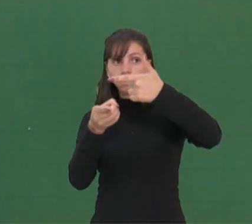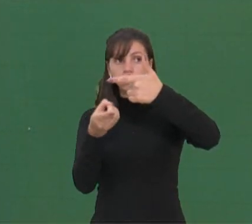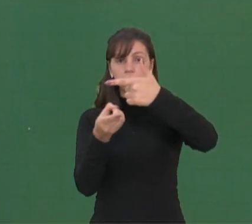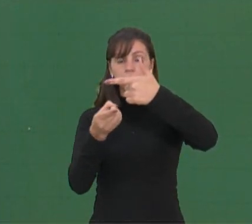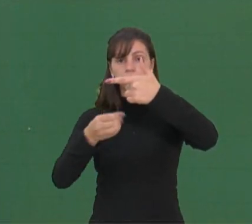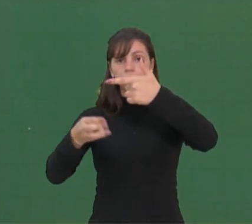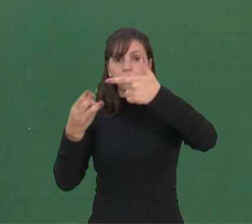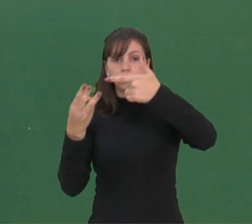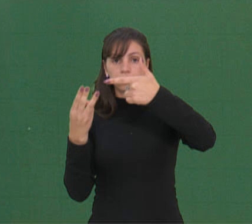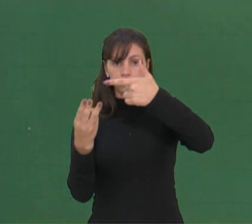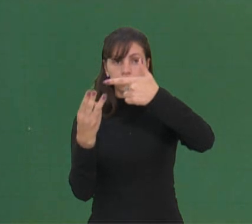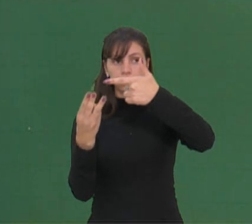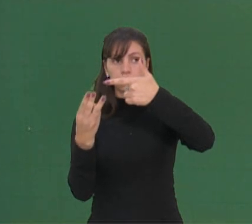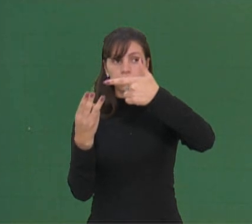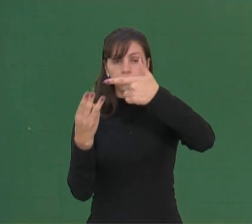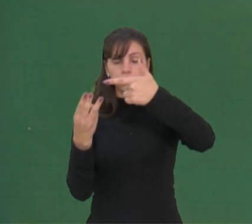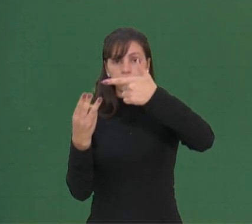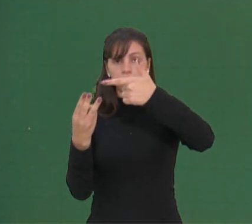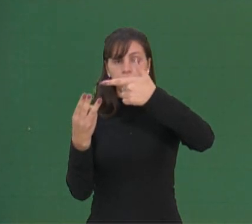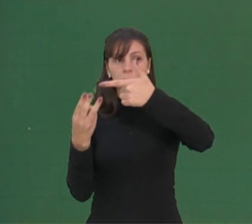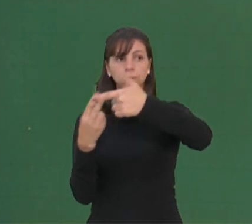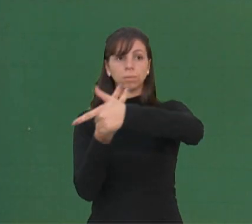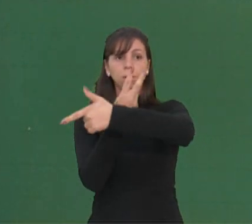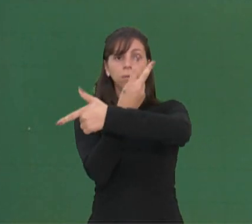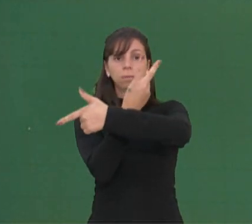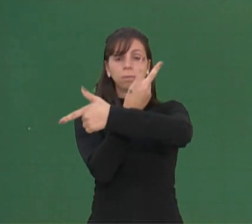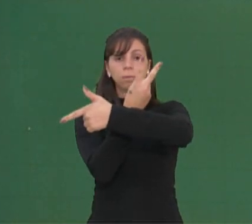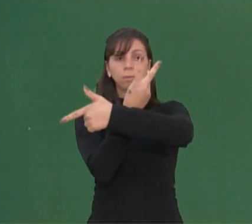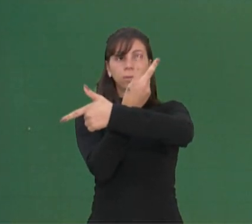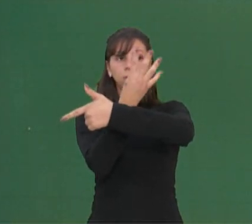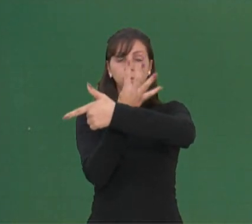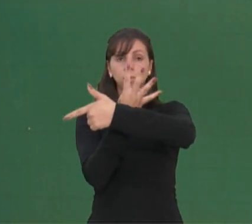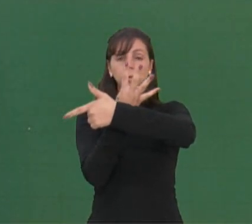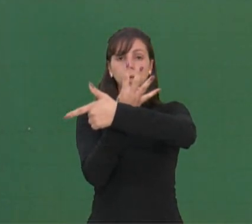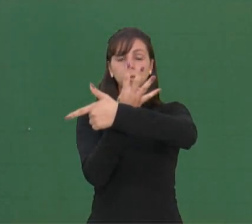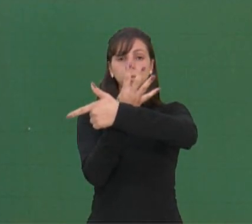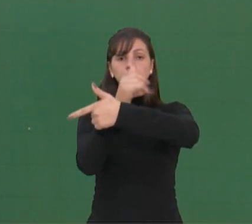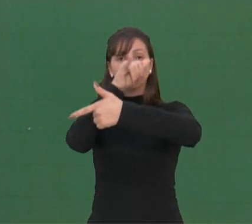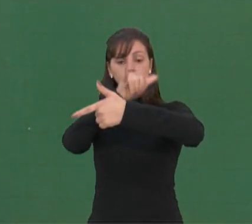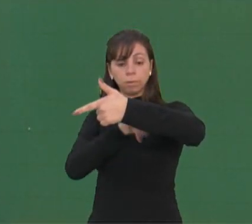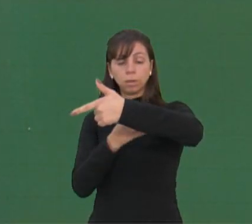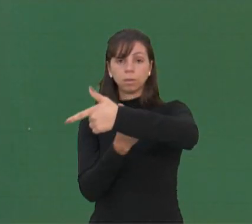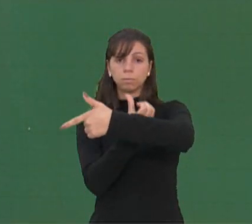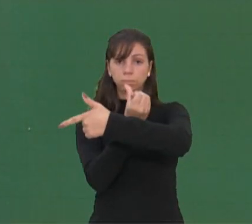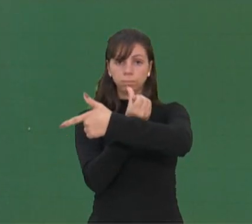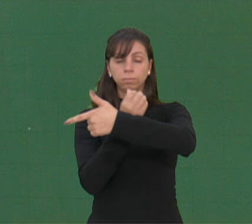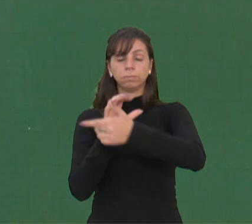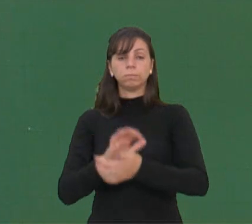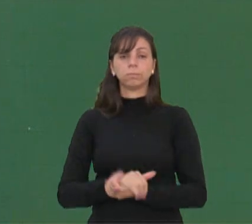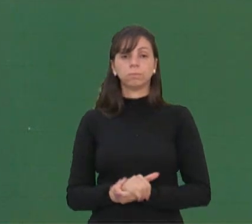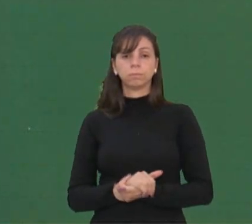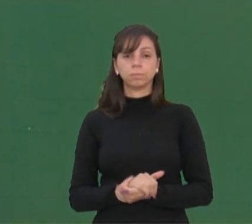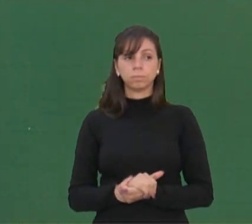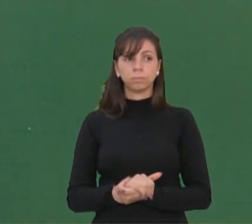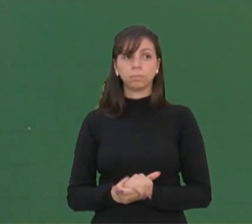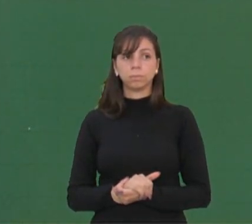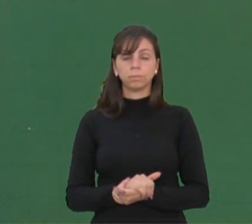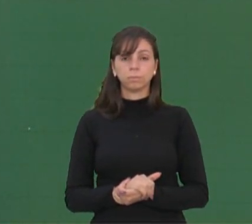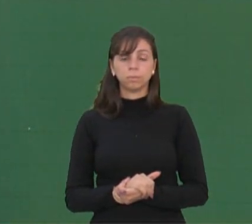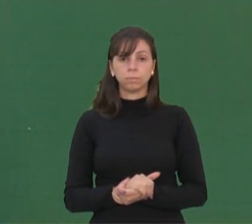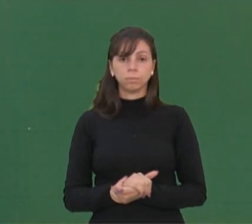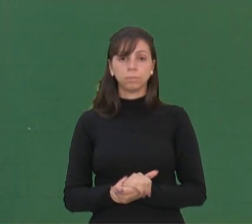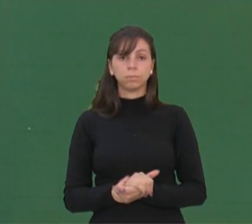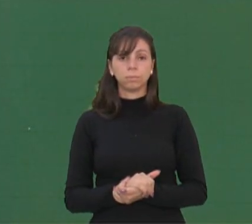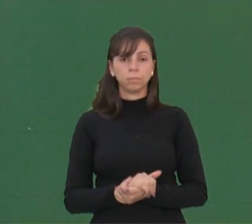Então, 3 vezes 8 é 24, para 30 sobram 6. 6 décimos. Vou transformar décimos